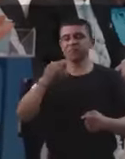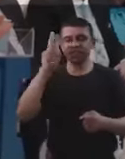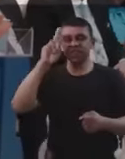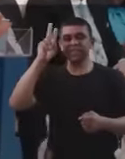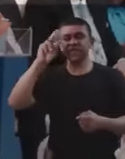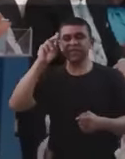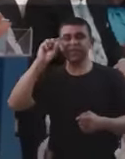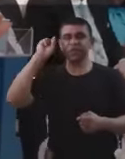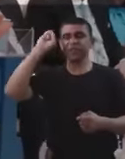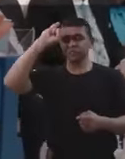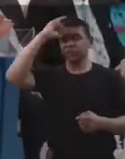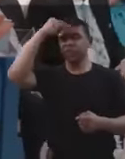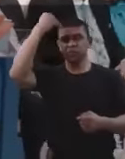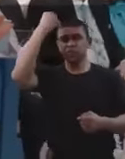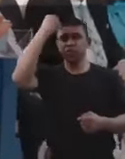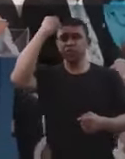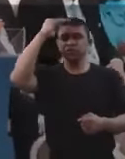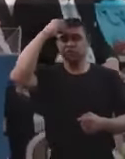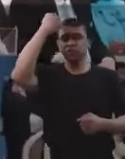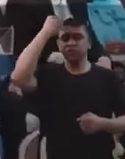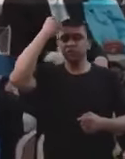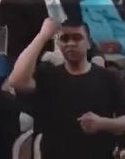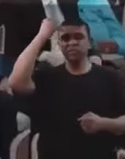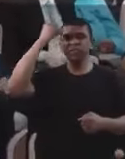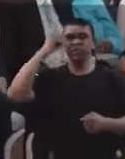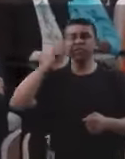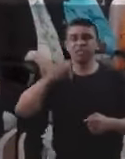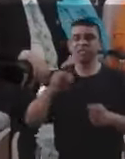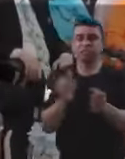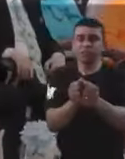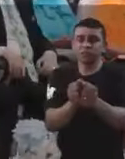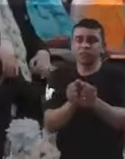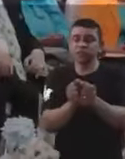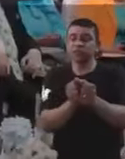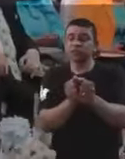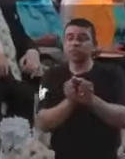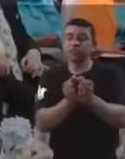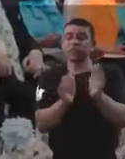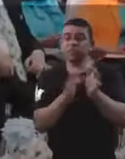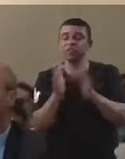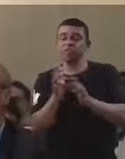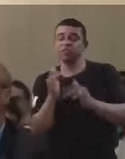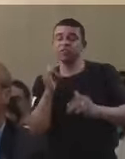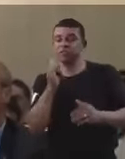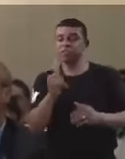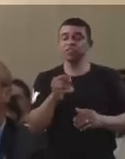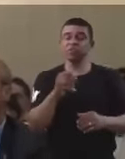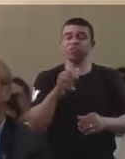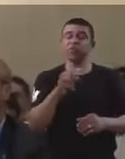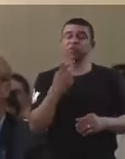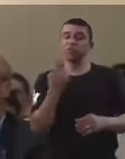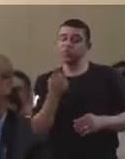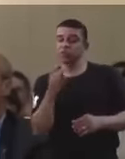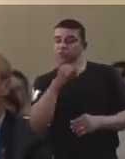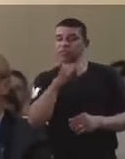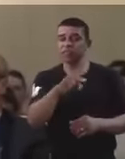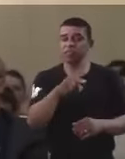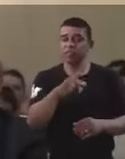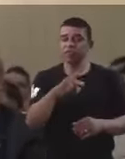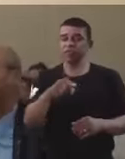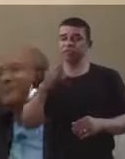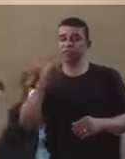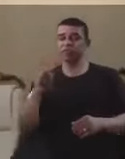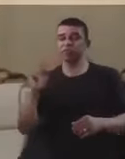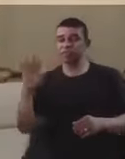Aí, Pedro, conecte Mateus 26 com João 13, Pedro do outro lado já fechou a cara.